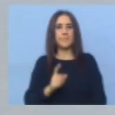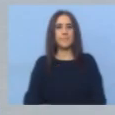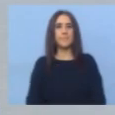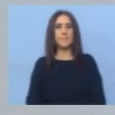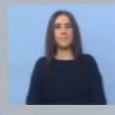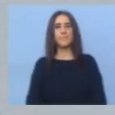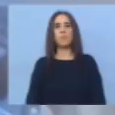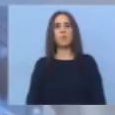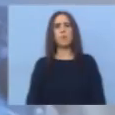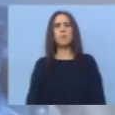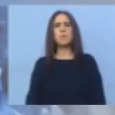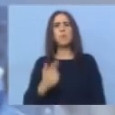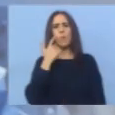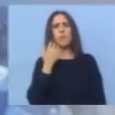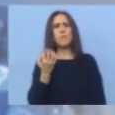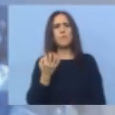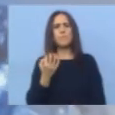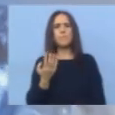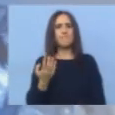Temos de ver de que forma é que isto de facto nos pode